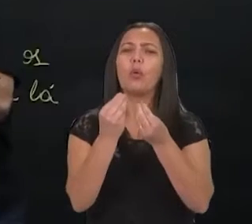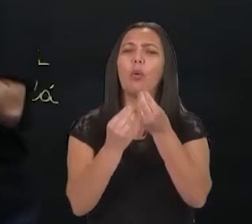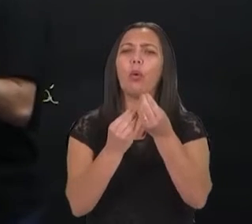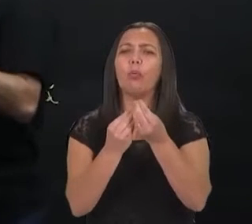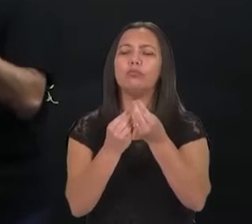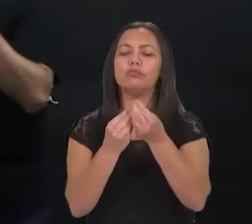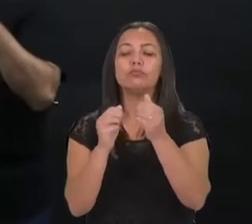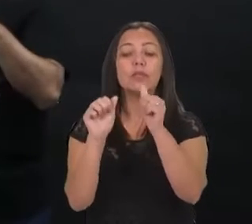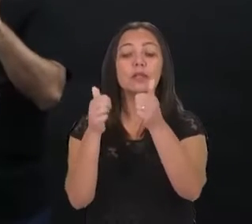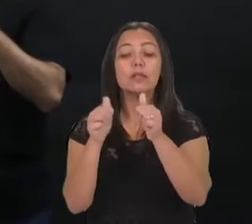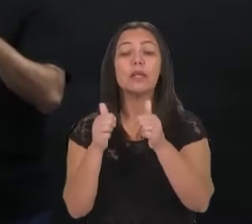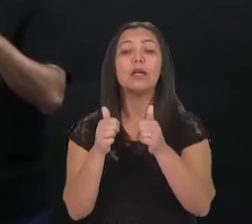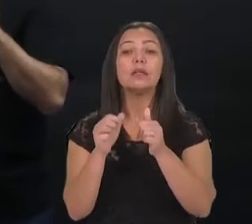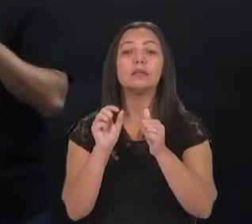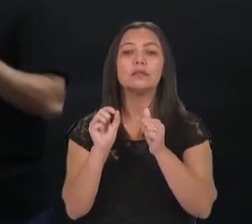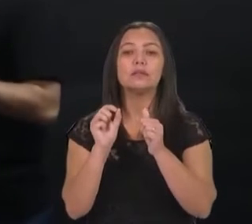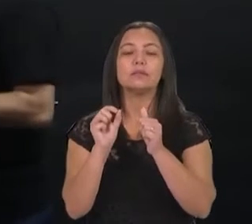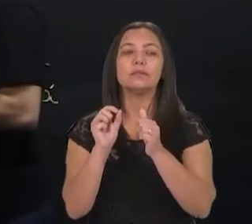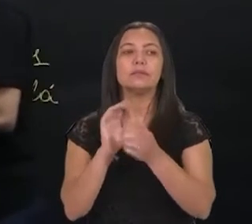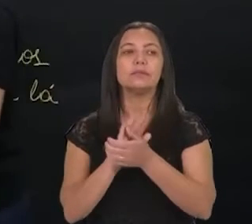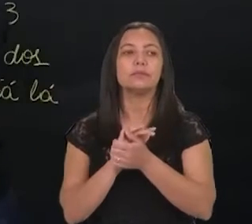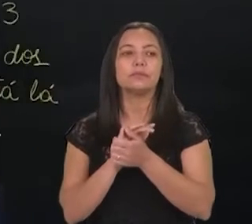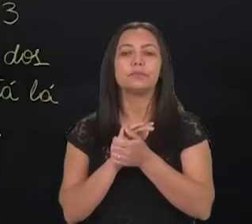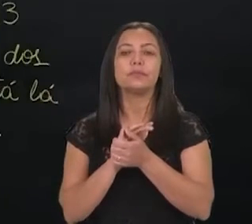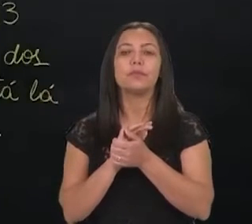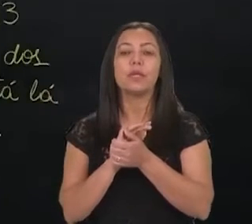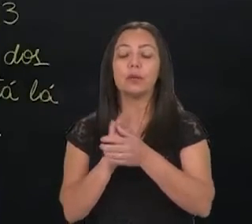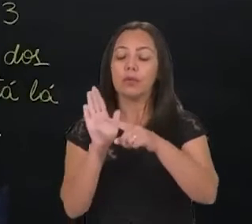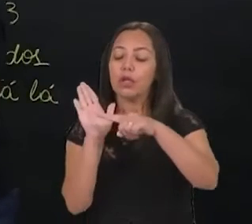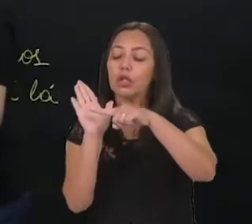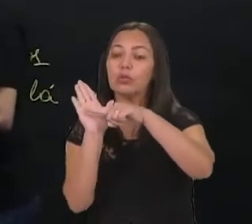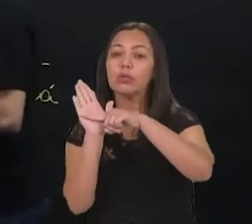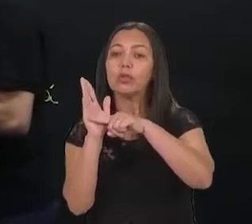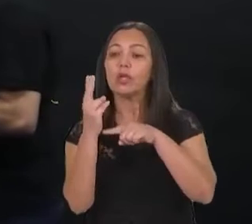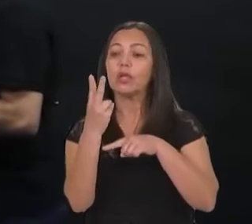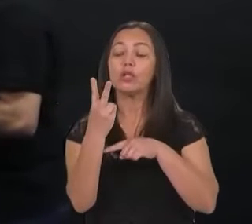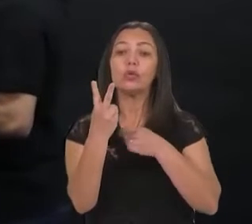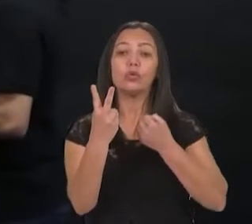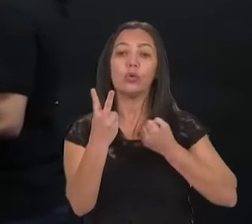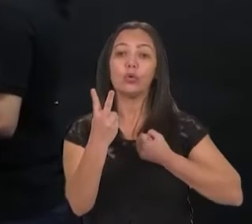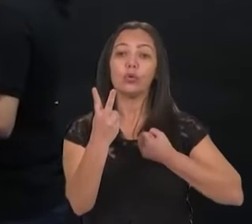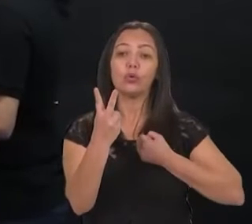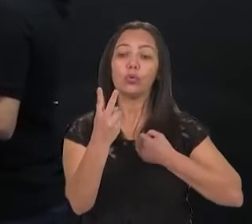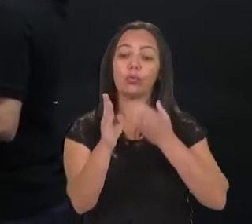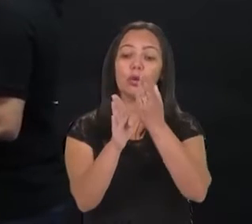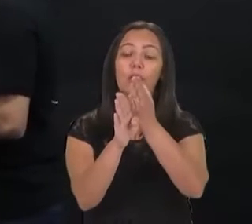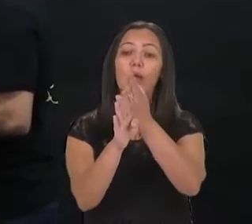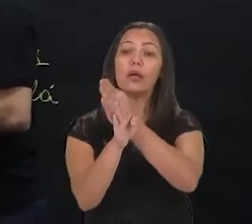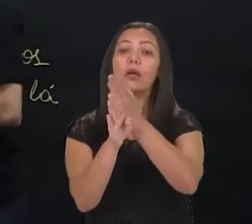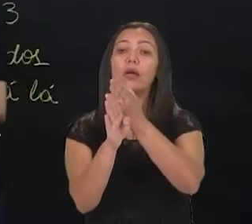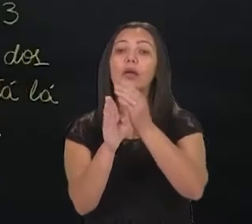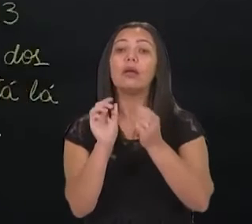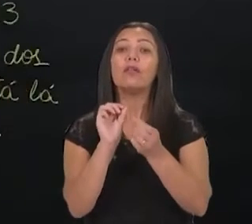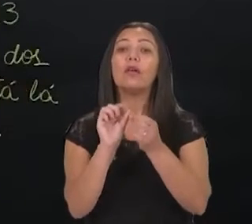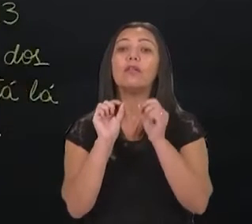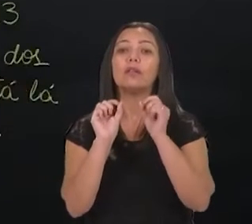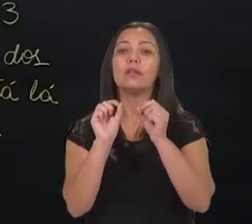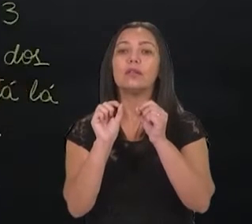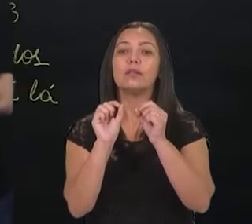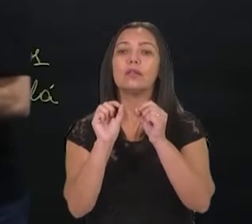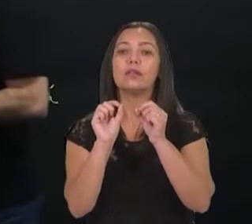como? Analisemos aqui então primeiramente a nossa teoria. Para subtrairmos dois números inteiros,